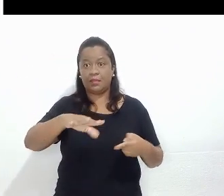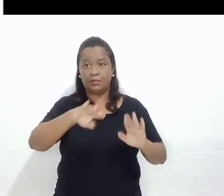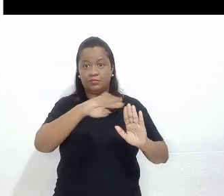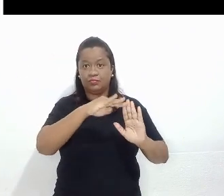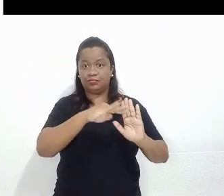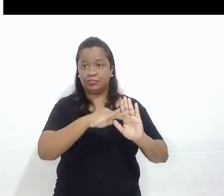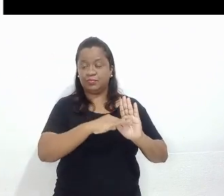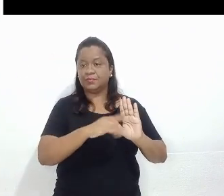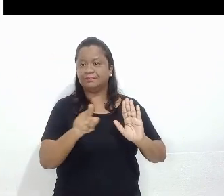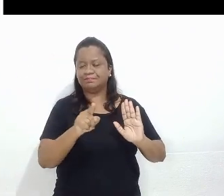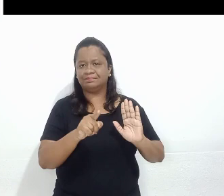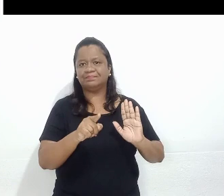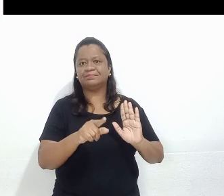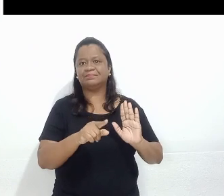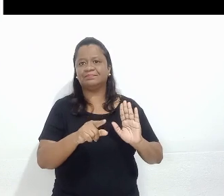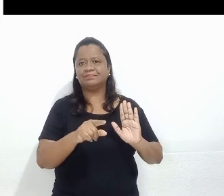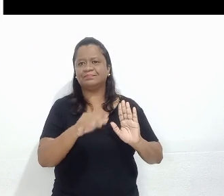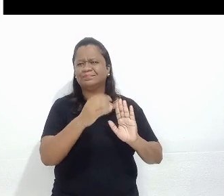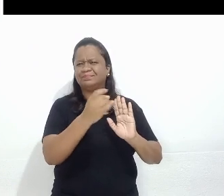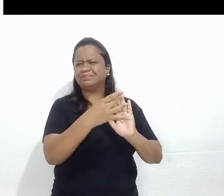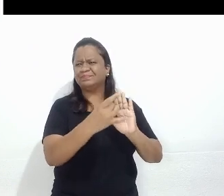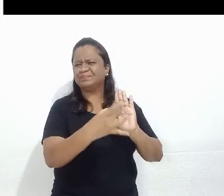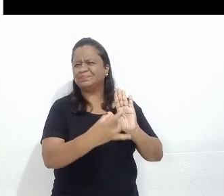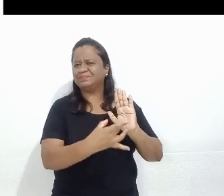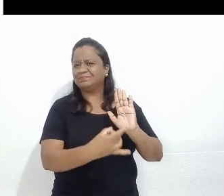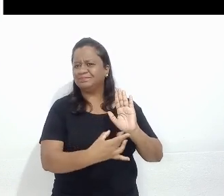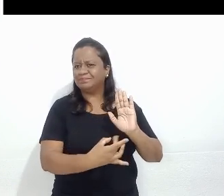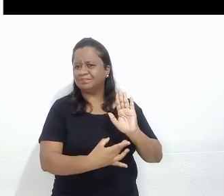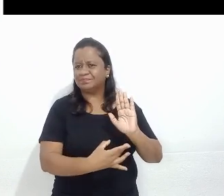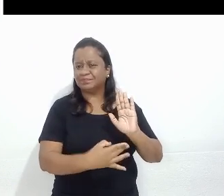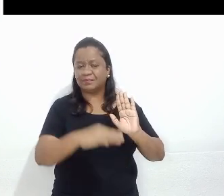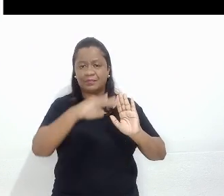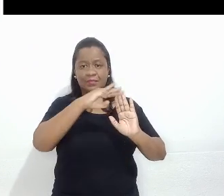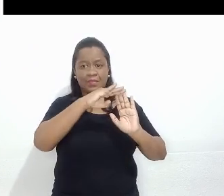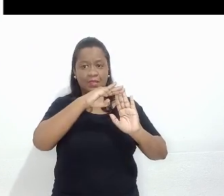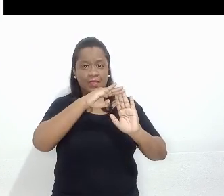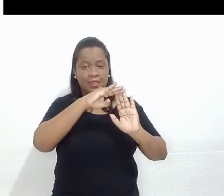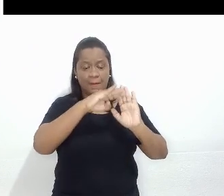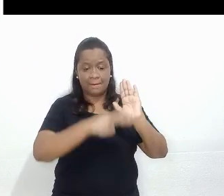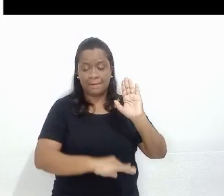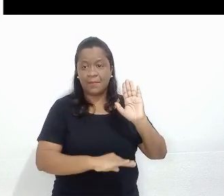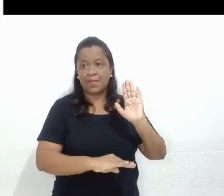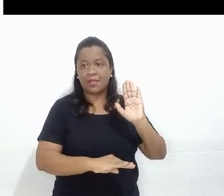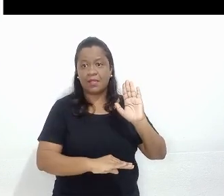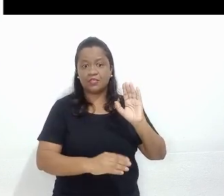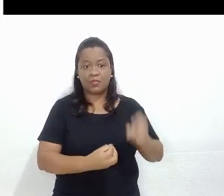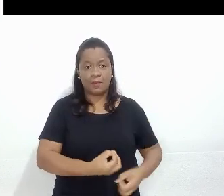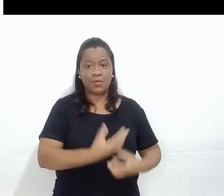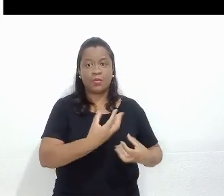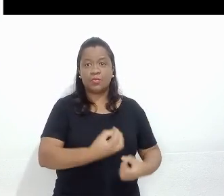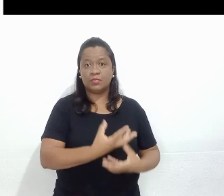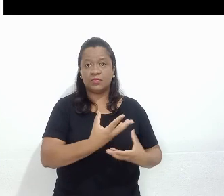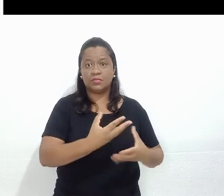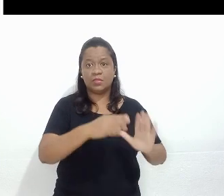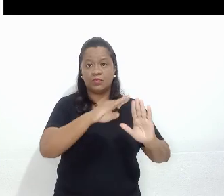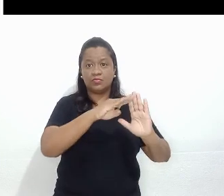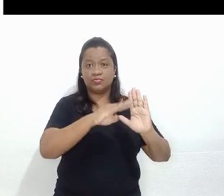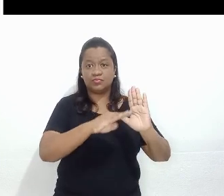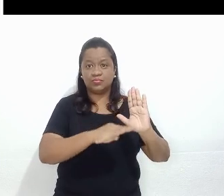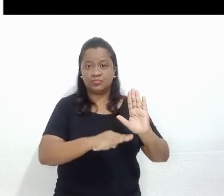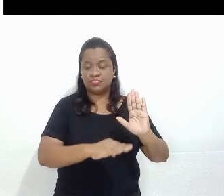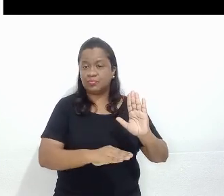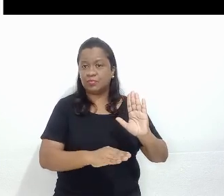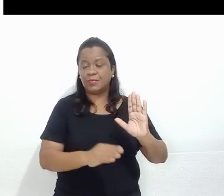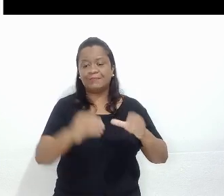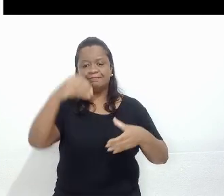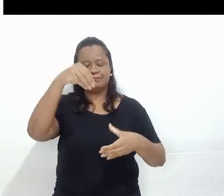vamos passar aqui no slide. Olha só, galera. Daqui para baixo, pessoa de produção para baixo, ó, tá todo mundo